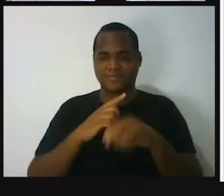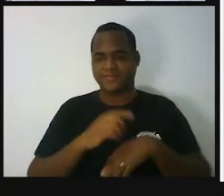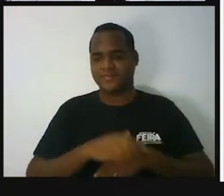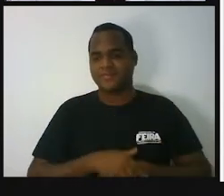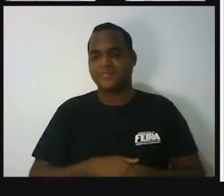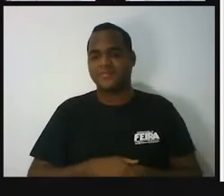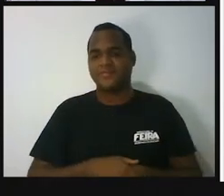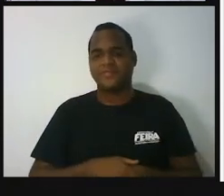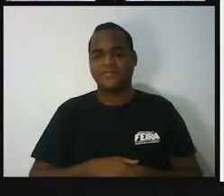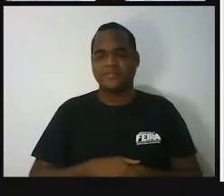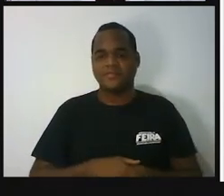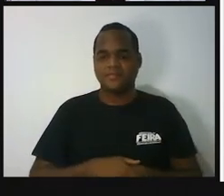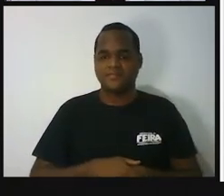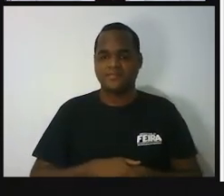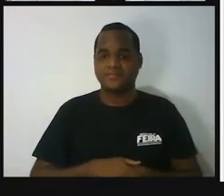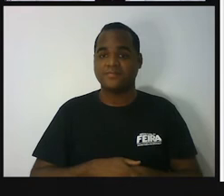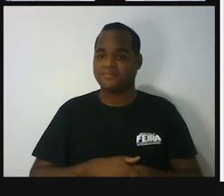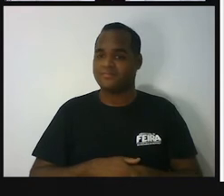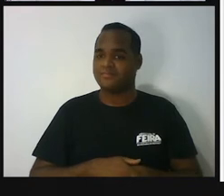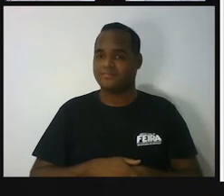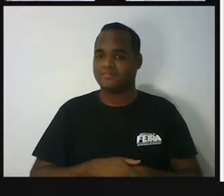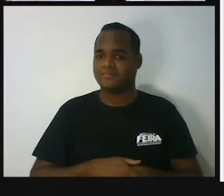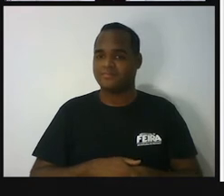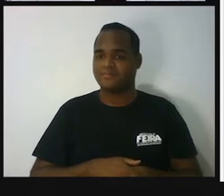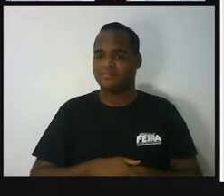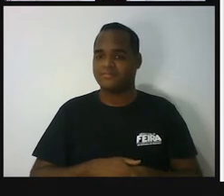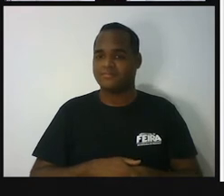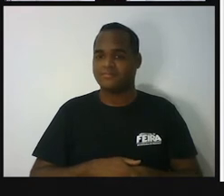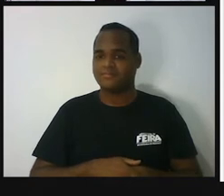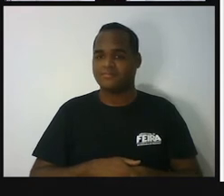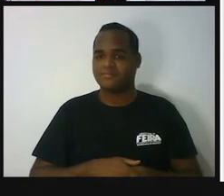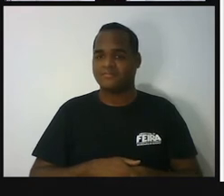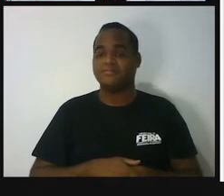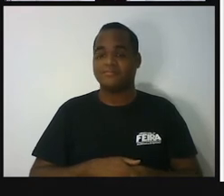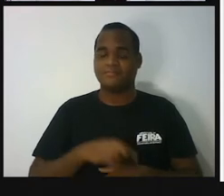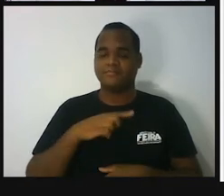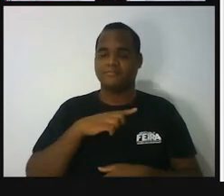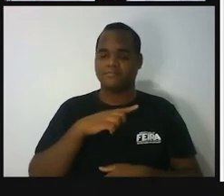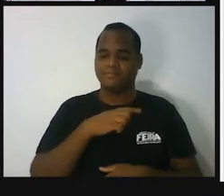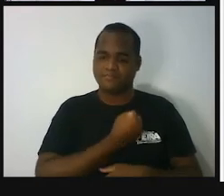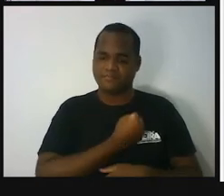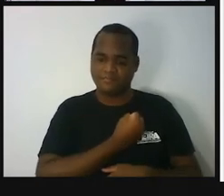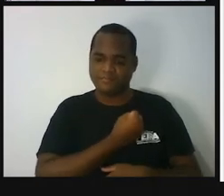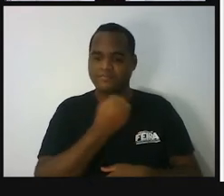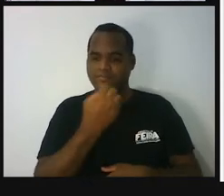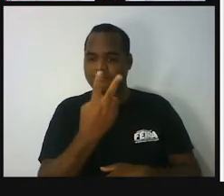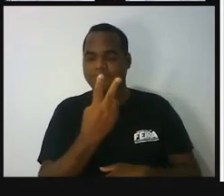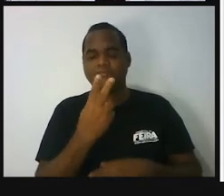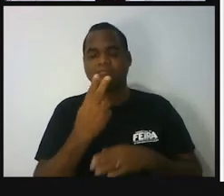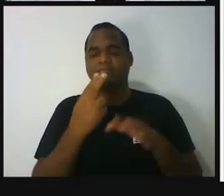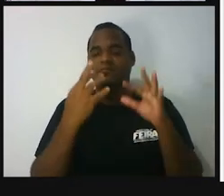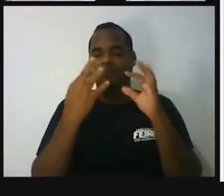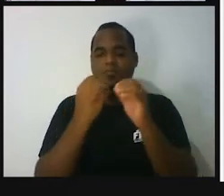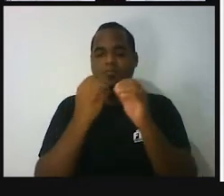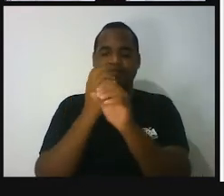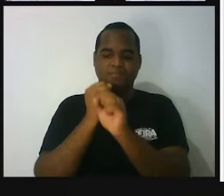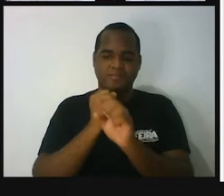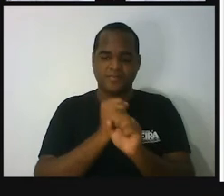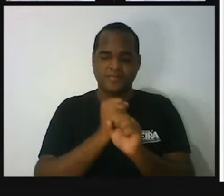aqui vai medir 2. Então vamos ver se é isso mesmo. Então já vou medir todos. Olha